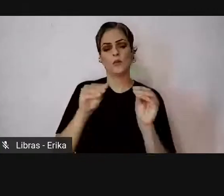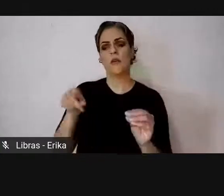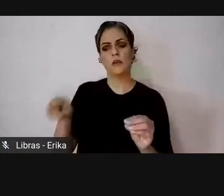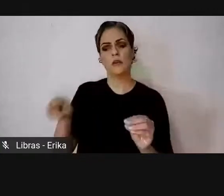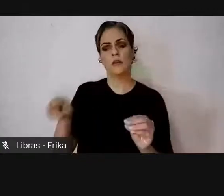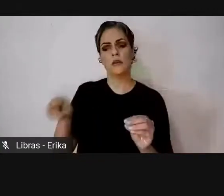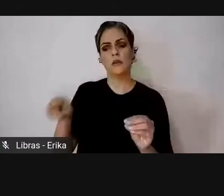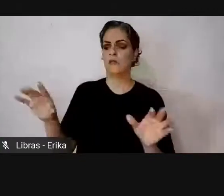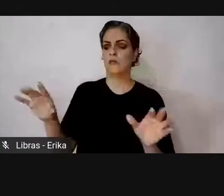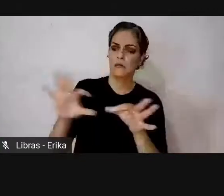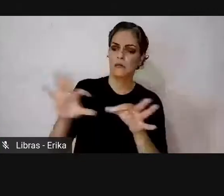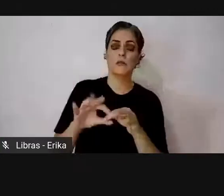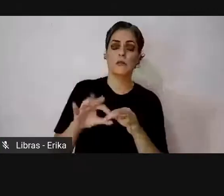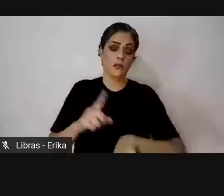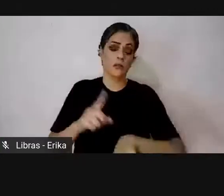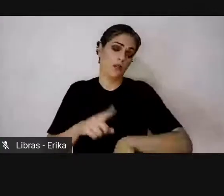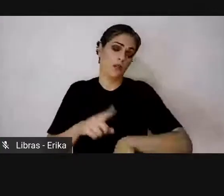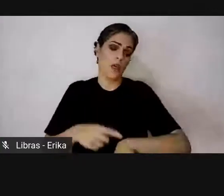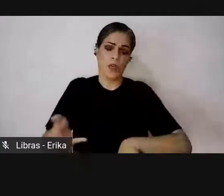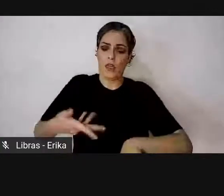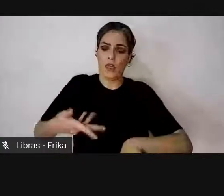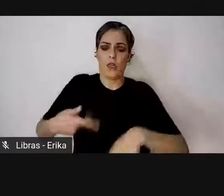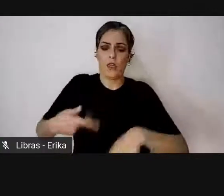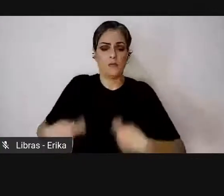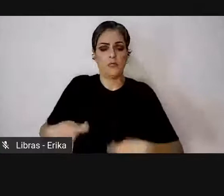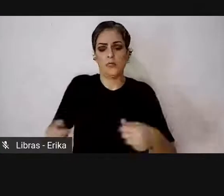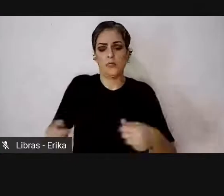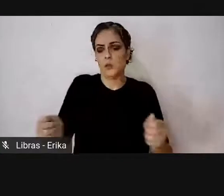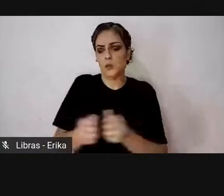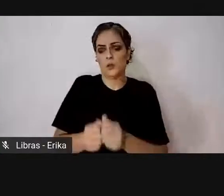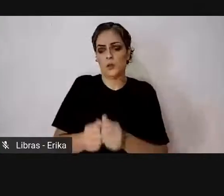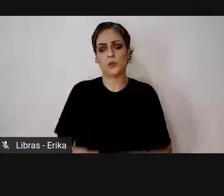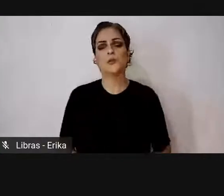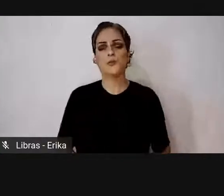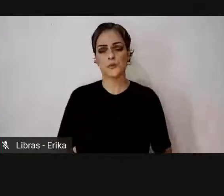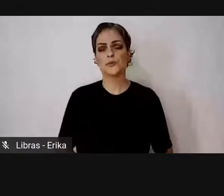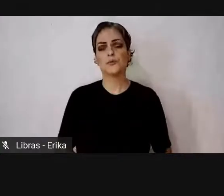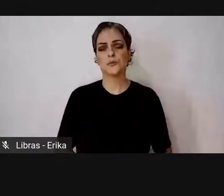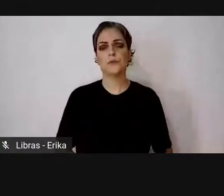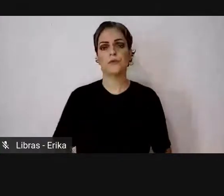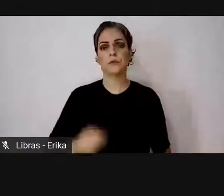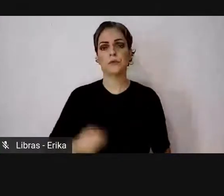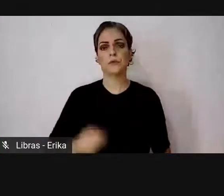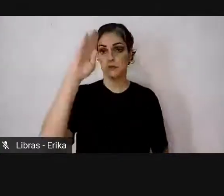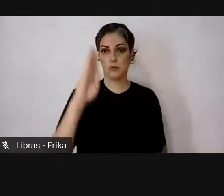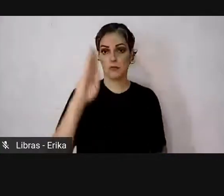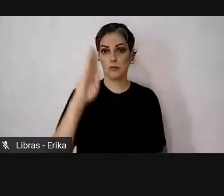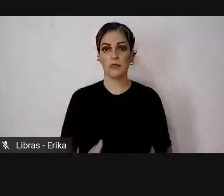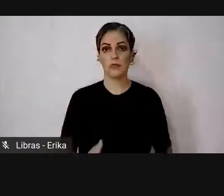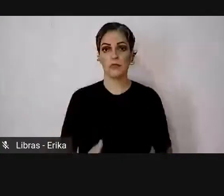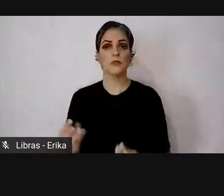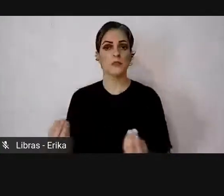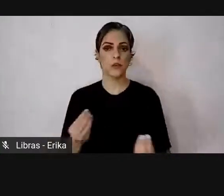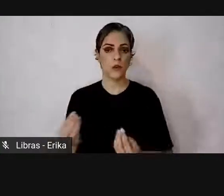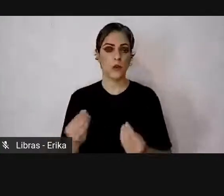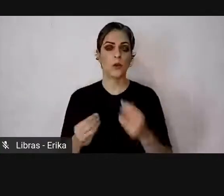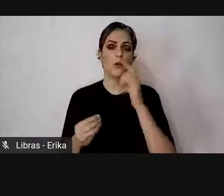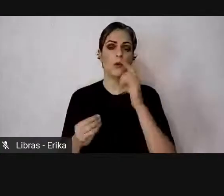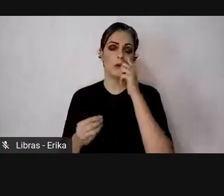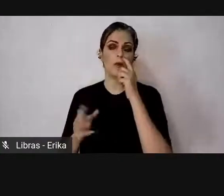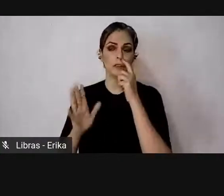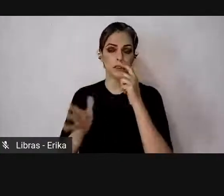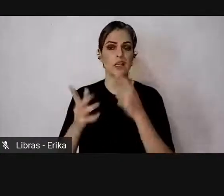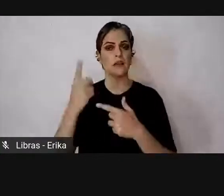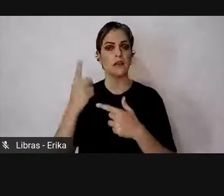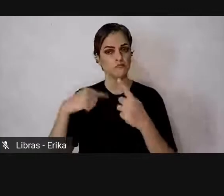o Brasil, ele realmente ele está bastante à frente de muitos países, da maioria até dos